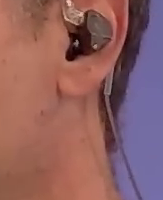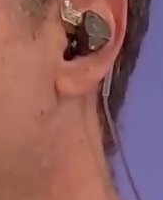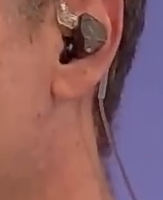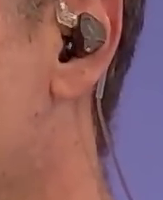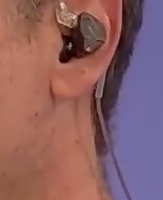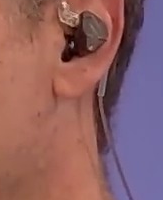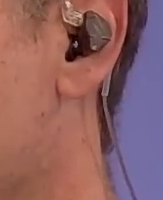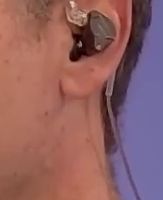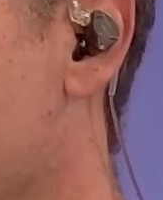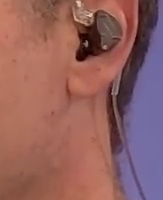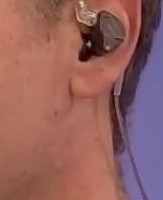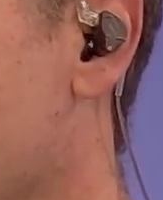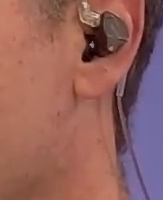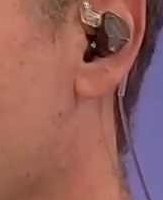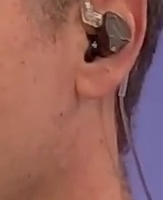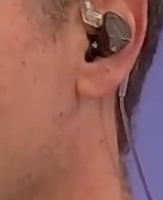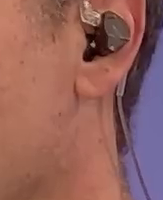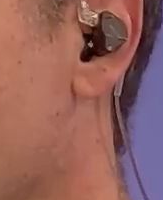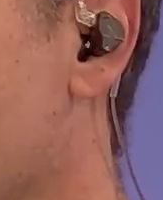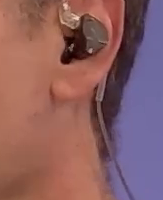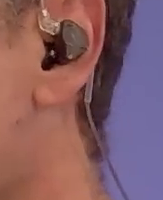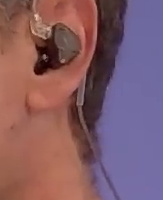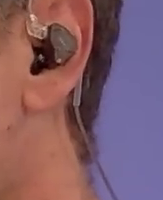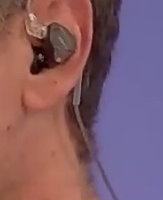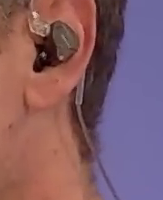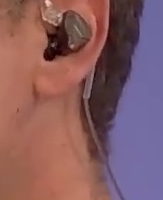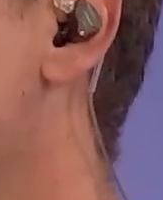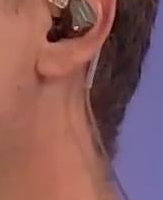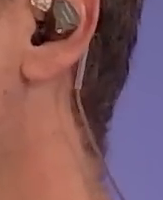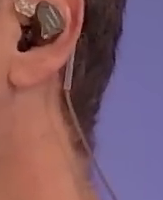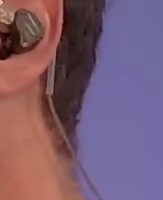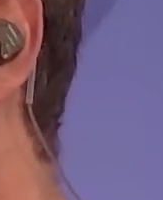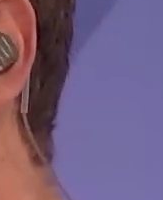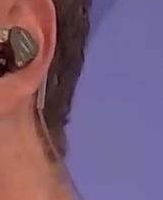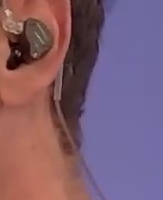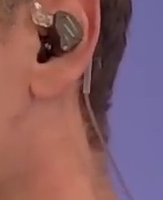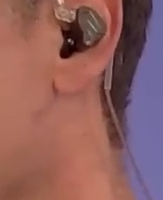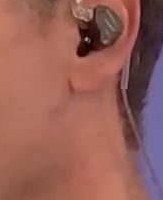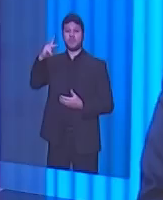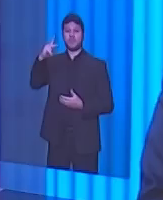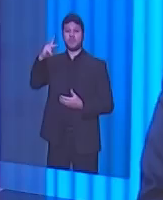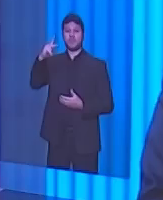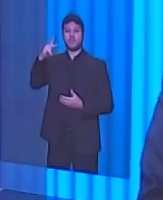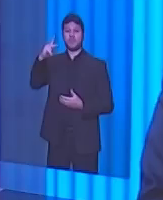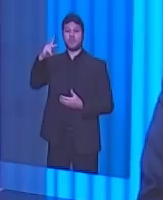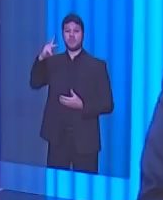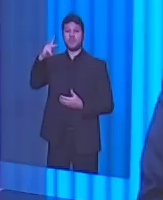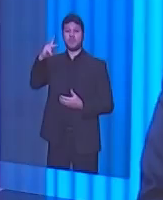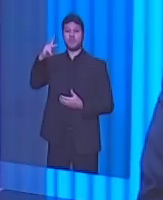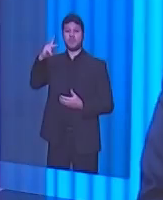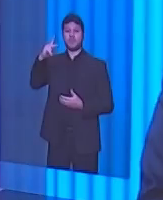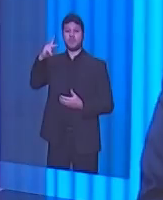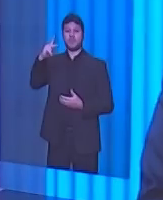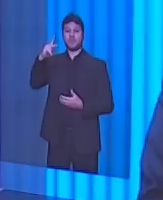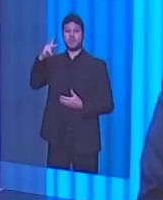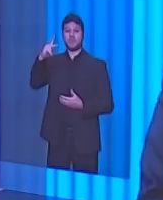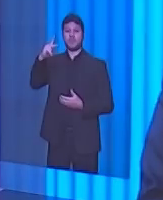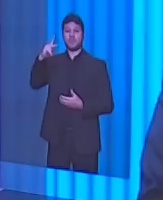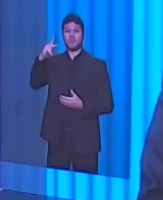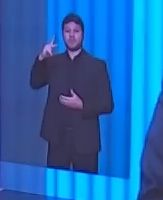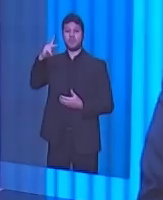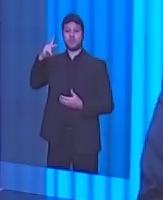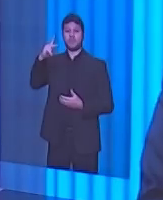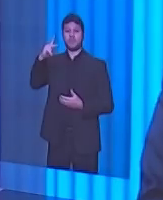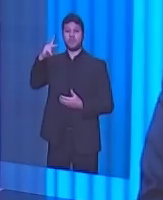mandam nesse país Lula desmascarou o representante da Faria Lima